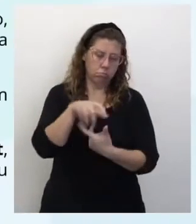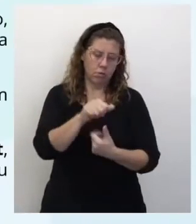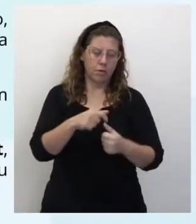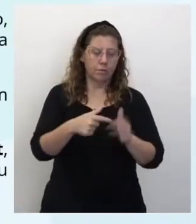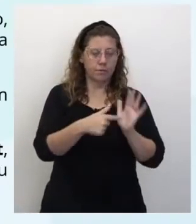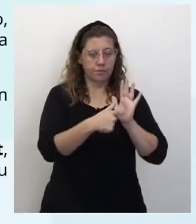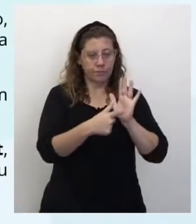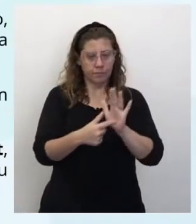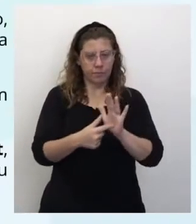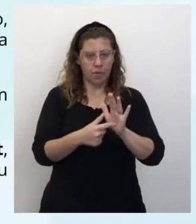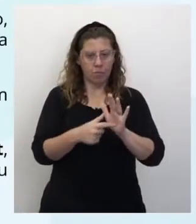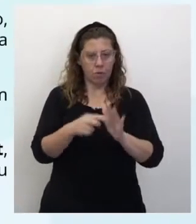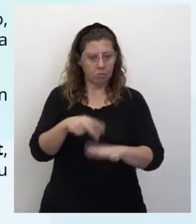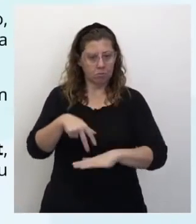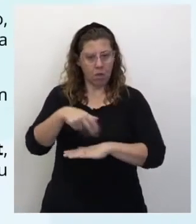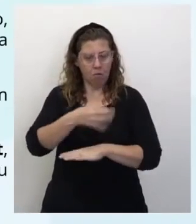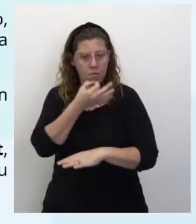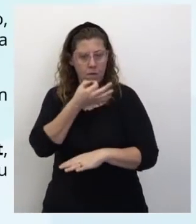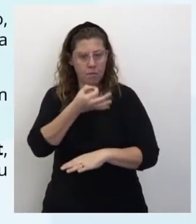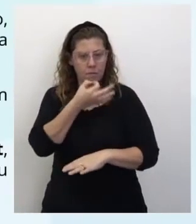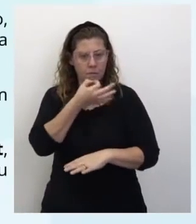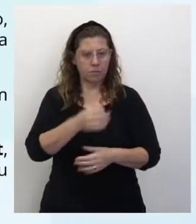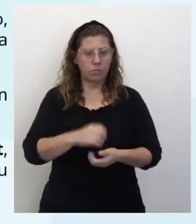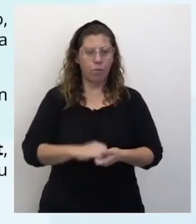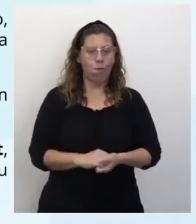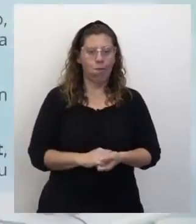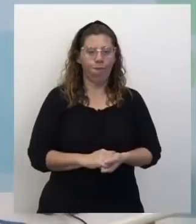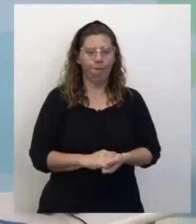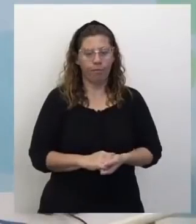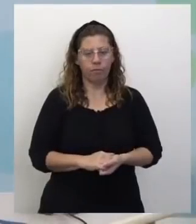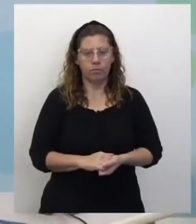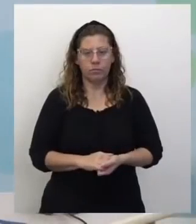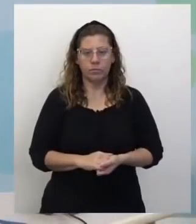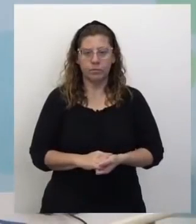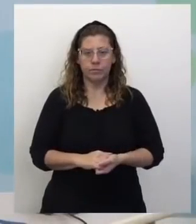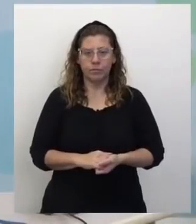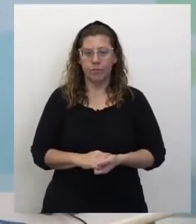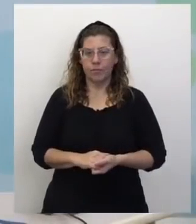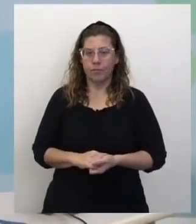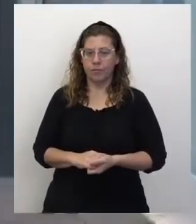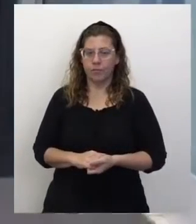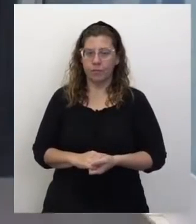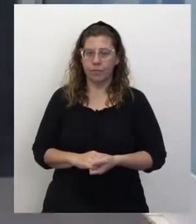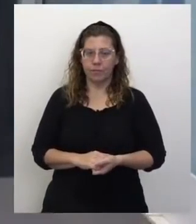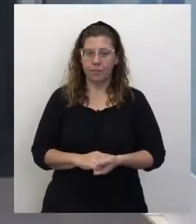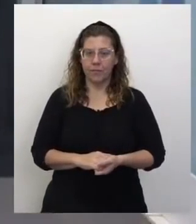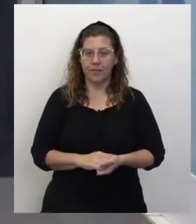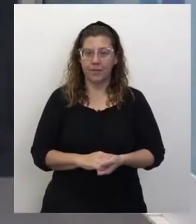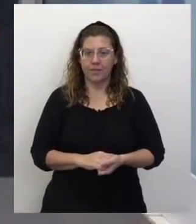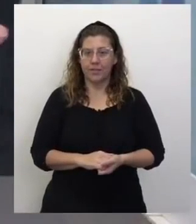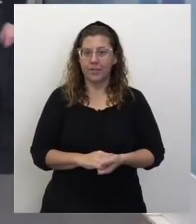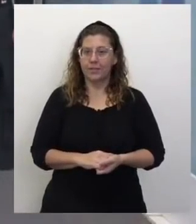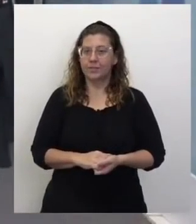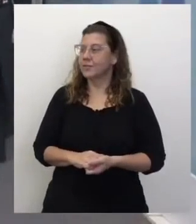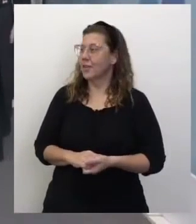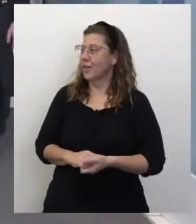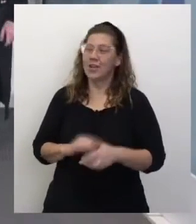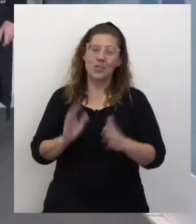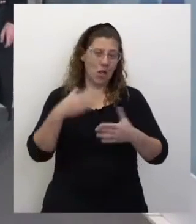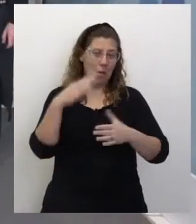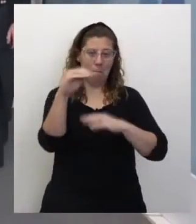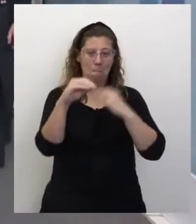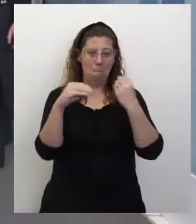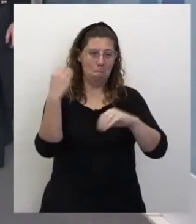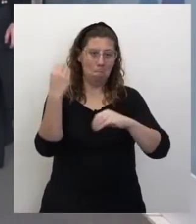revelem posicionamento crítico. That's it. Então, né, João? Yep. Já viramos meme hoje.